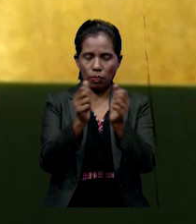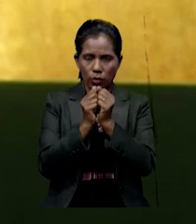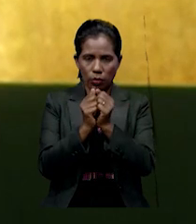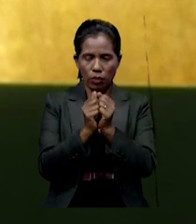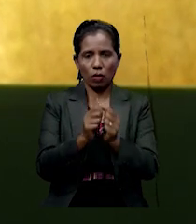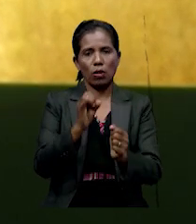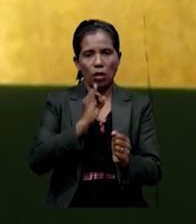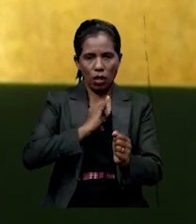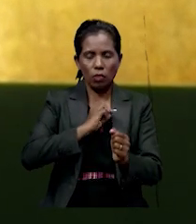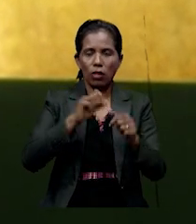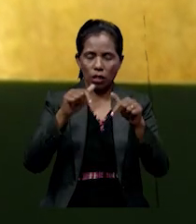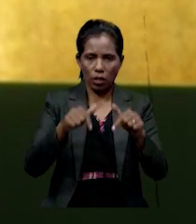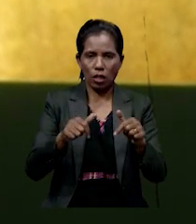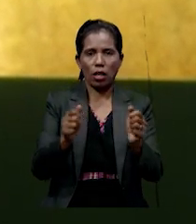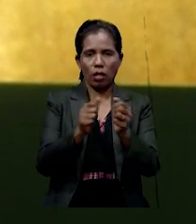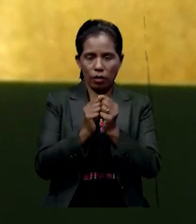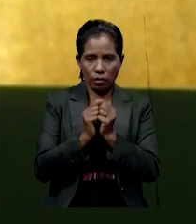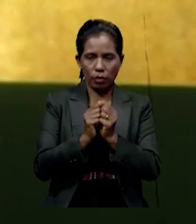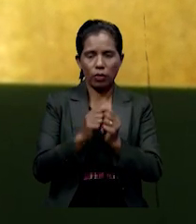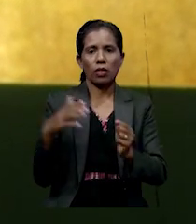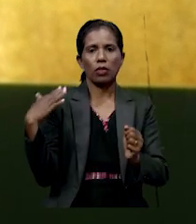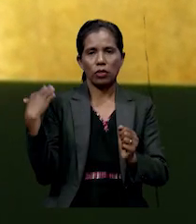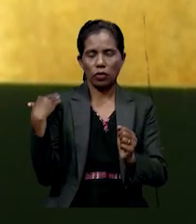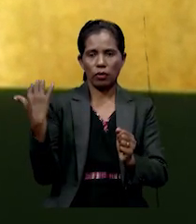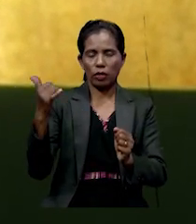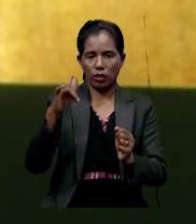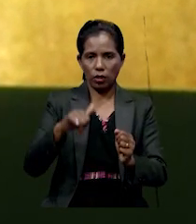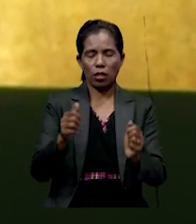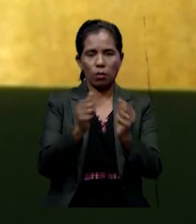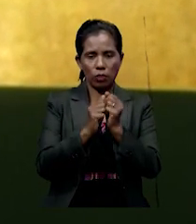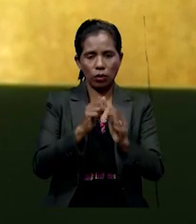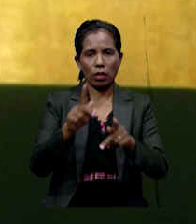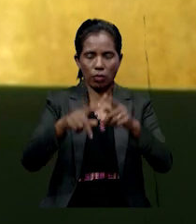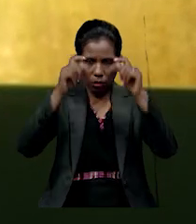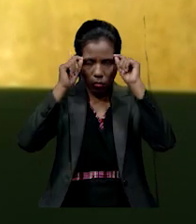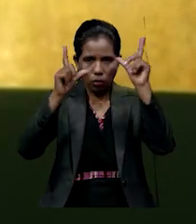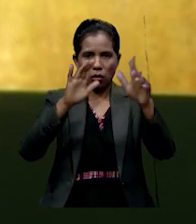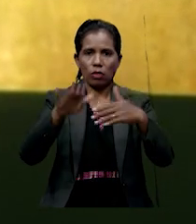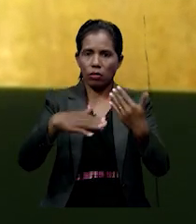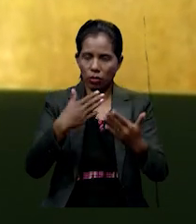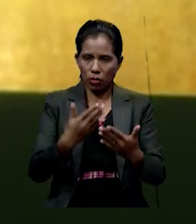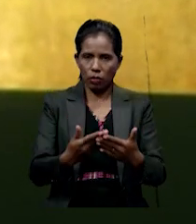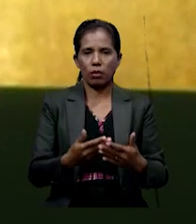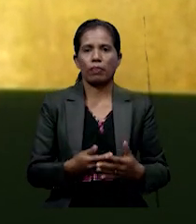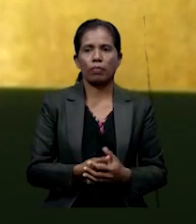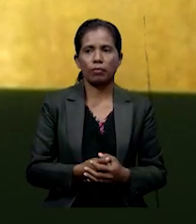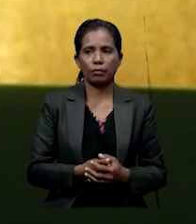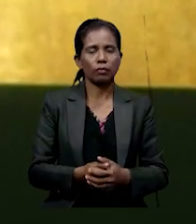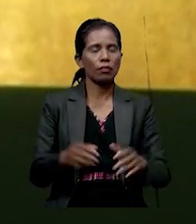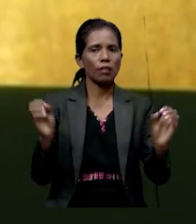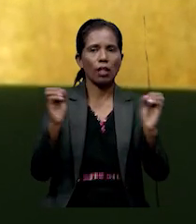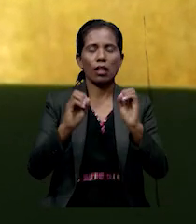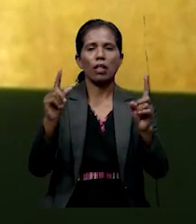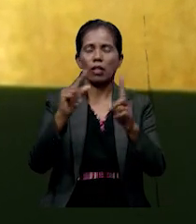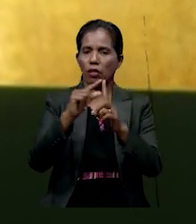hene hamutu ko jovem sira hamutu ko timor oan hoto e lai heli ufua nebe